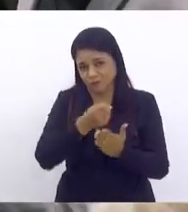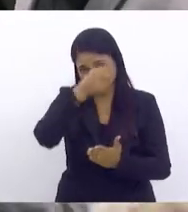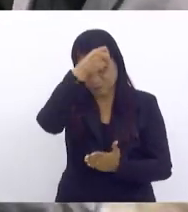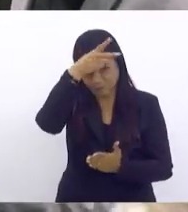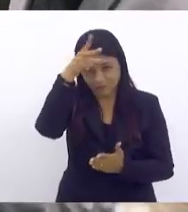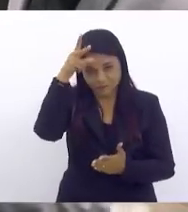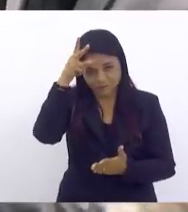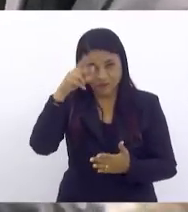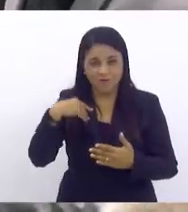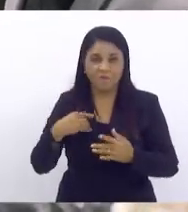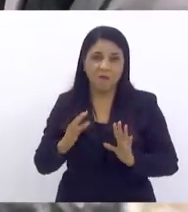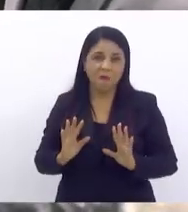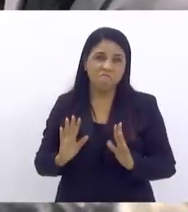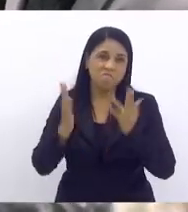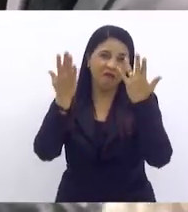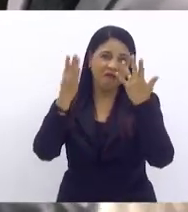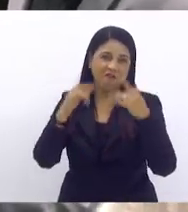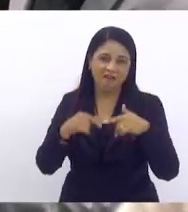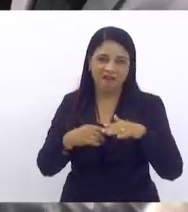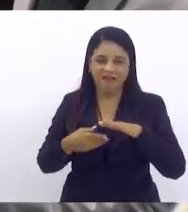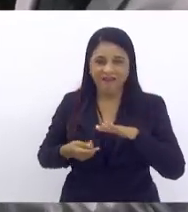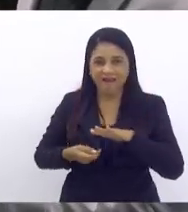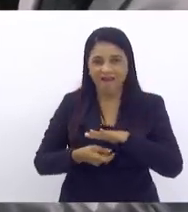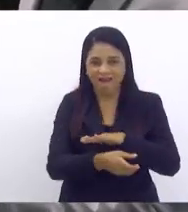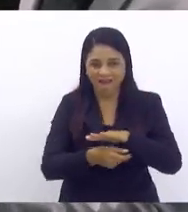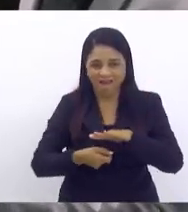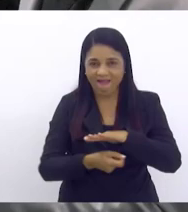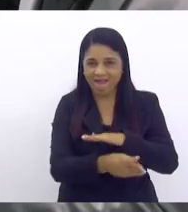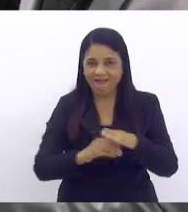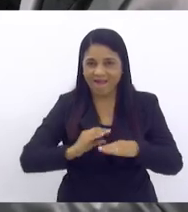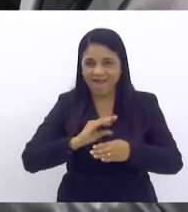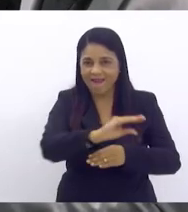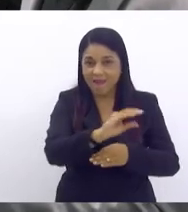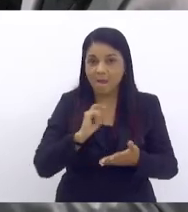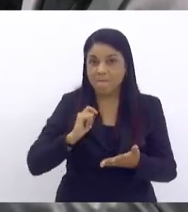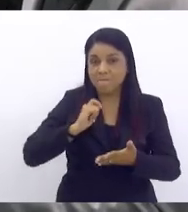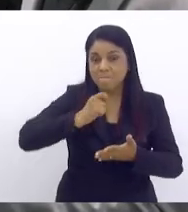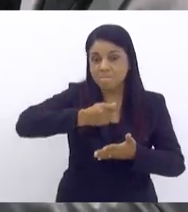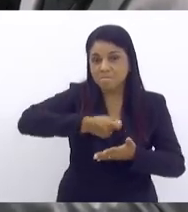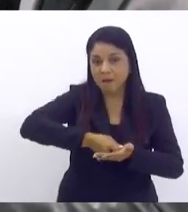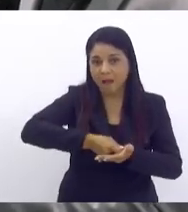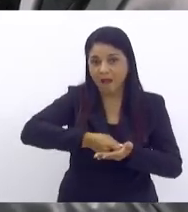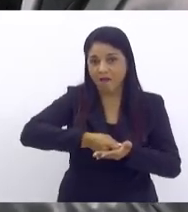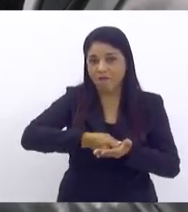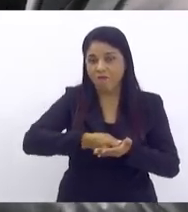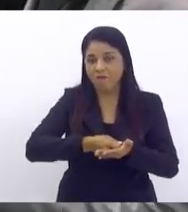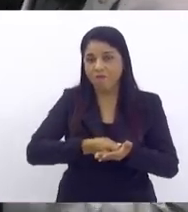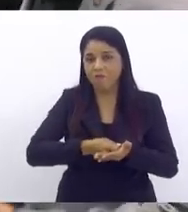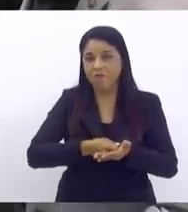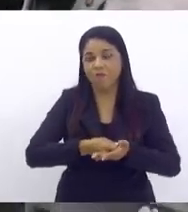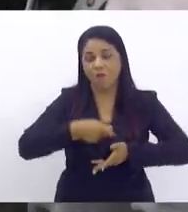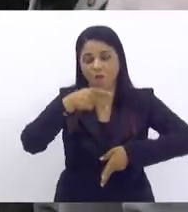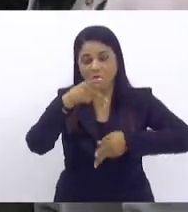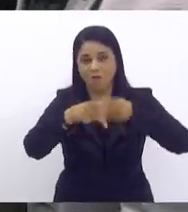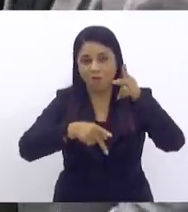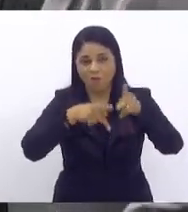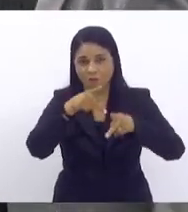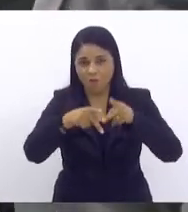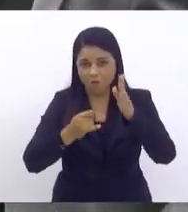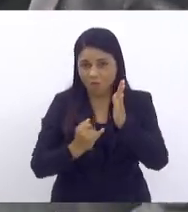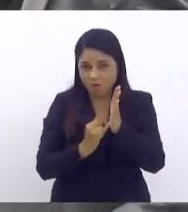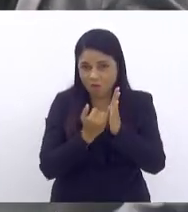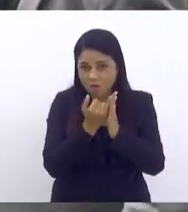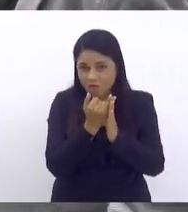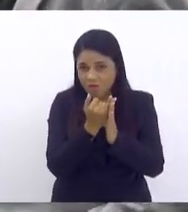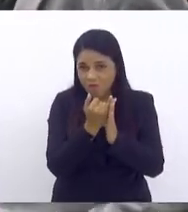financiamento de uma série de manifestações pago com o nosso dinheiro, com o dinheiro do contribuinte, e que a gente não sabe